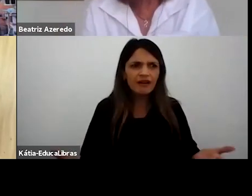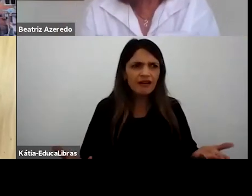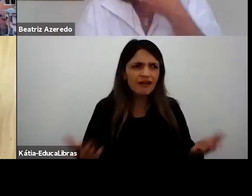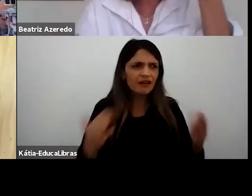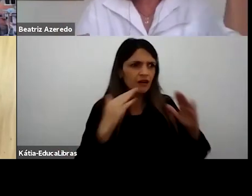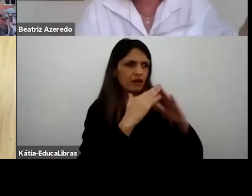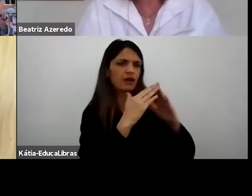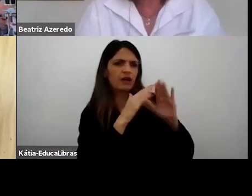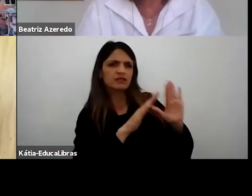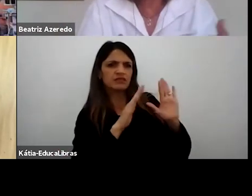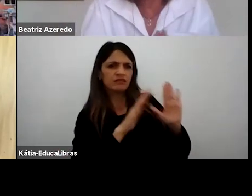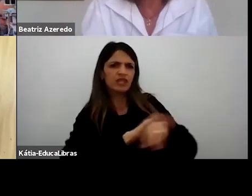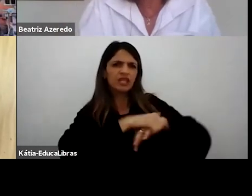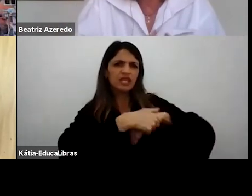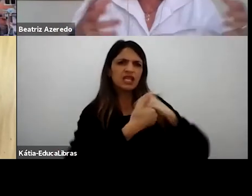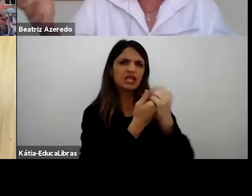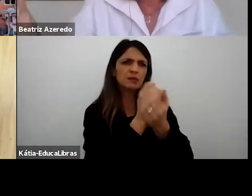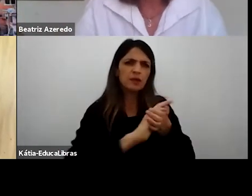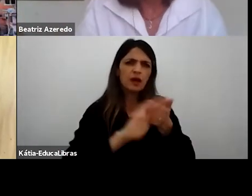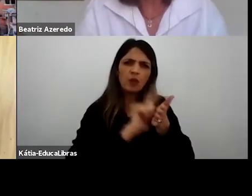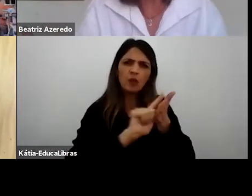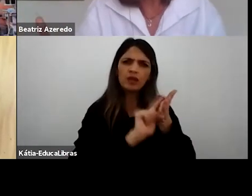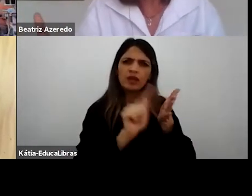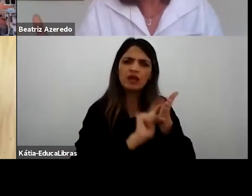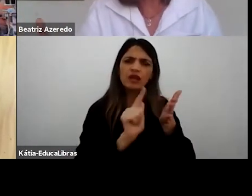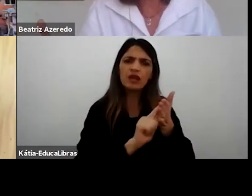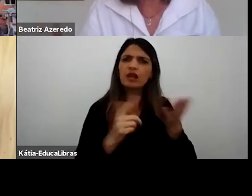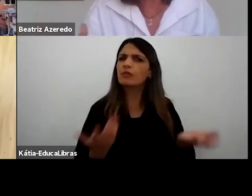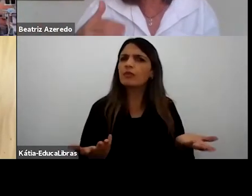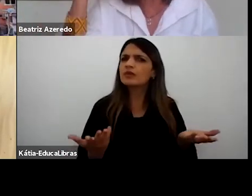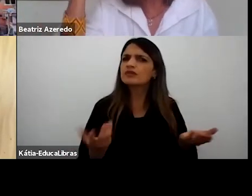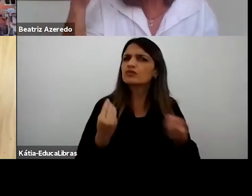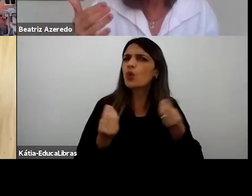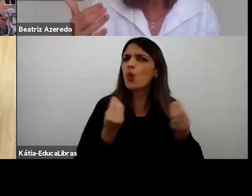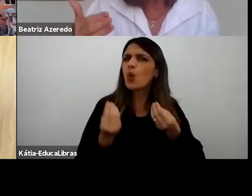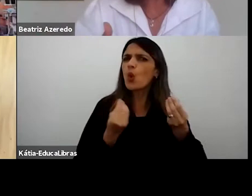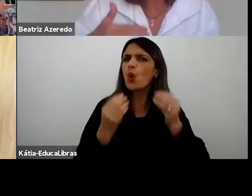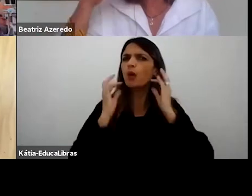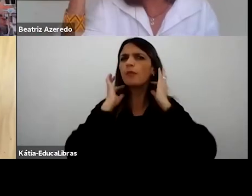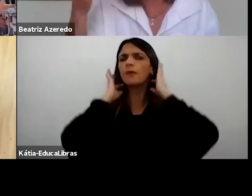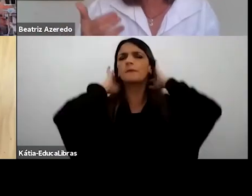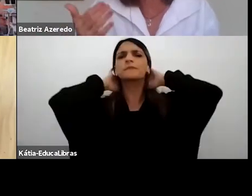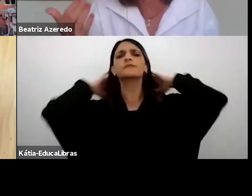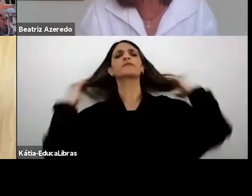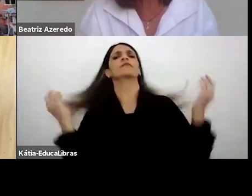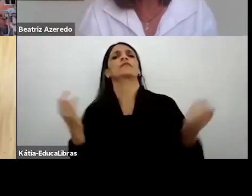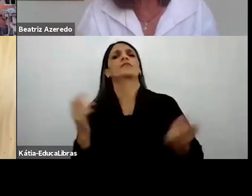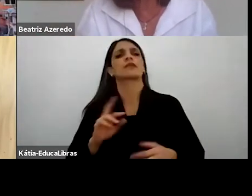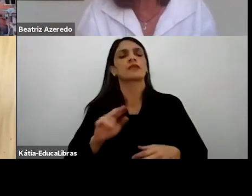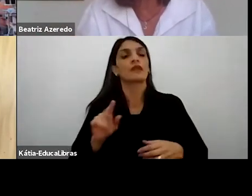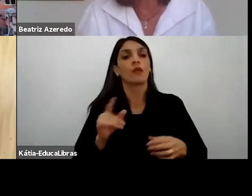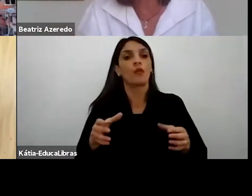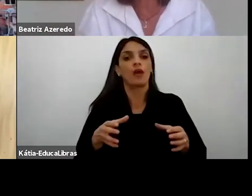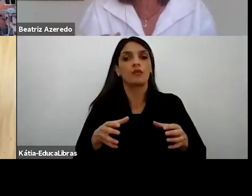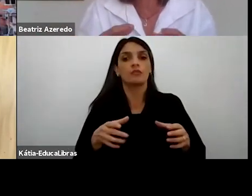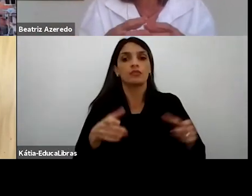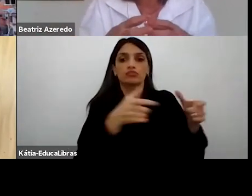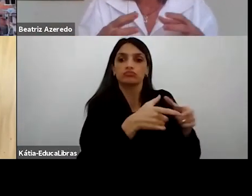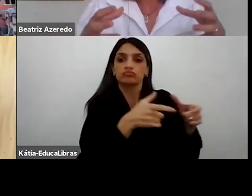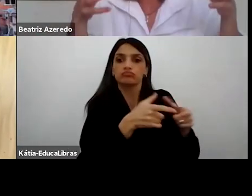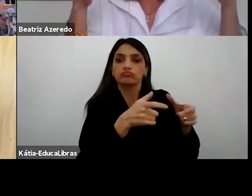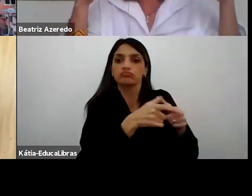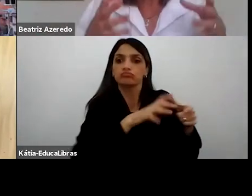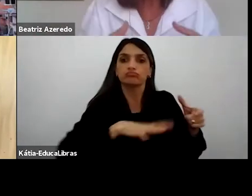lave as mãos e etc. e tal, e como que isso não vale para uma parte importante da população, né?